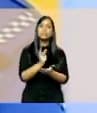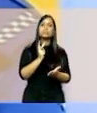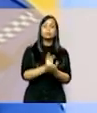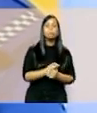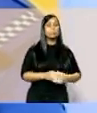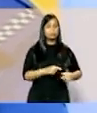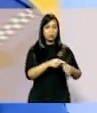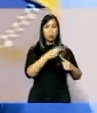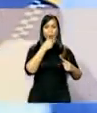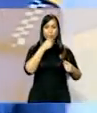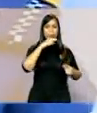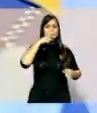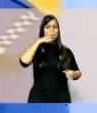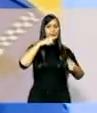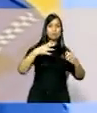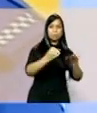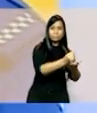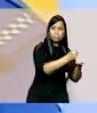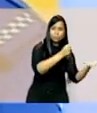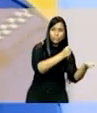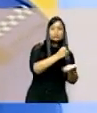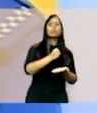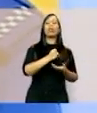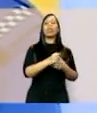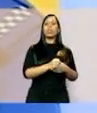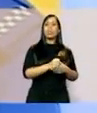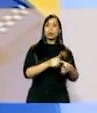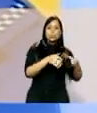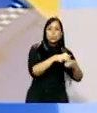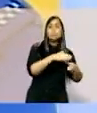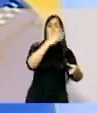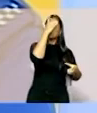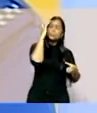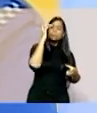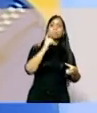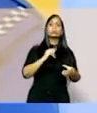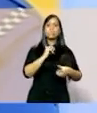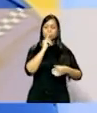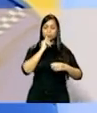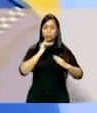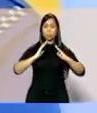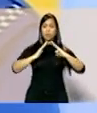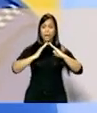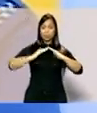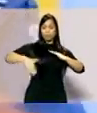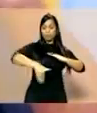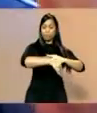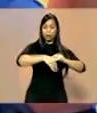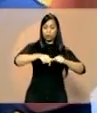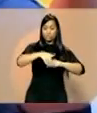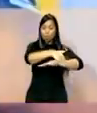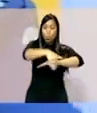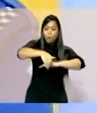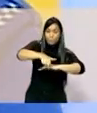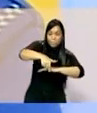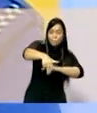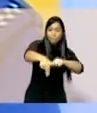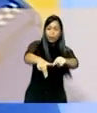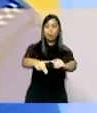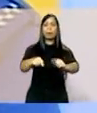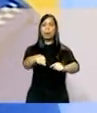de cana, com aquele grupo de pessoas, colocava a caixa de som na varanda da frente, atravessava a rua e